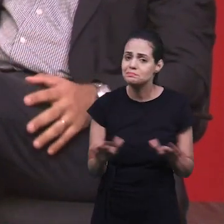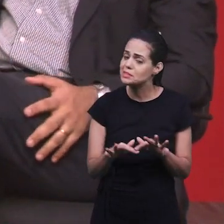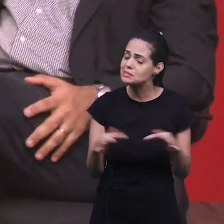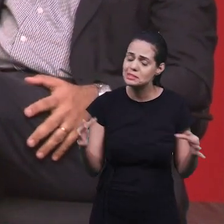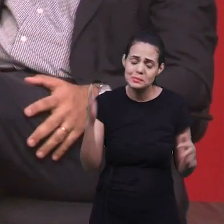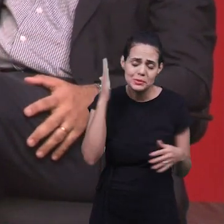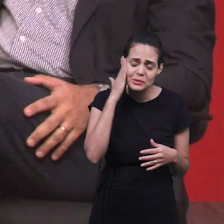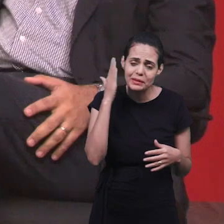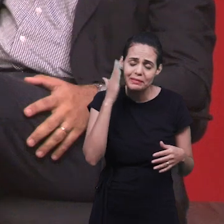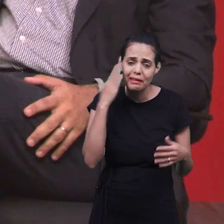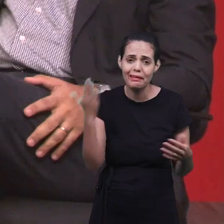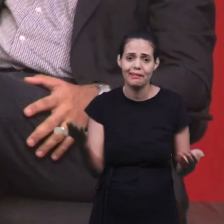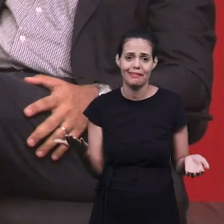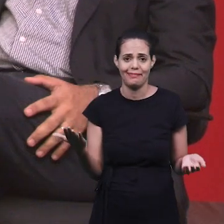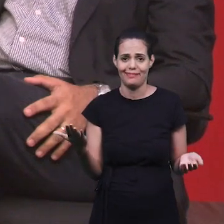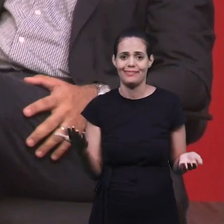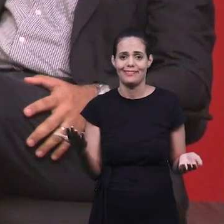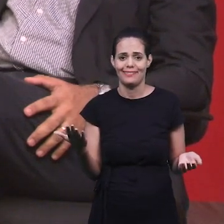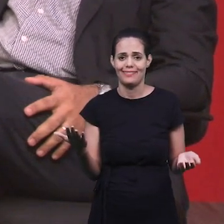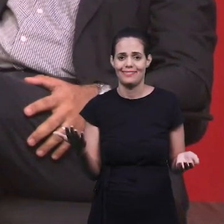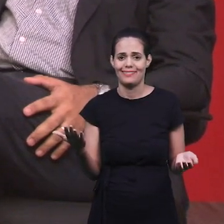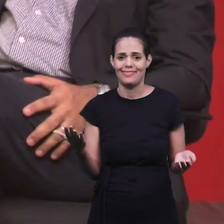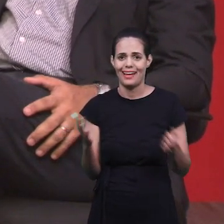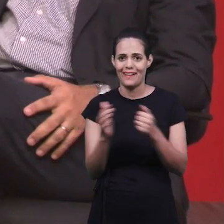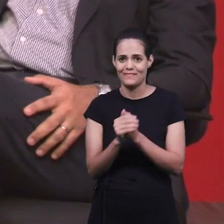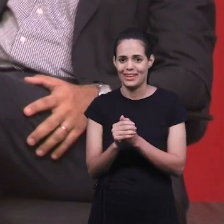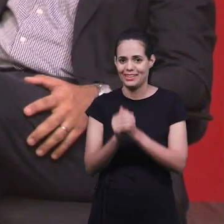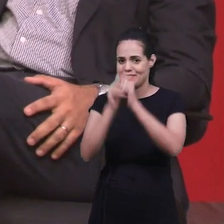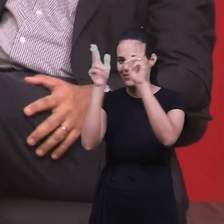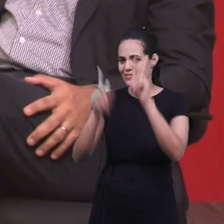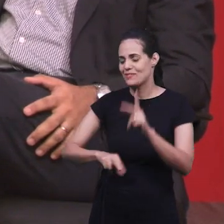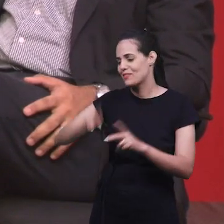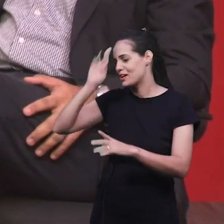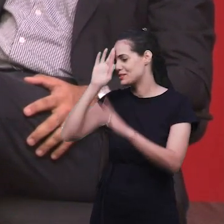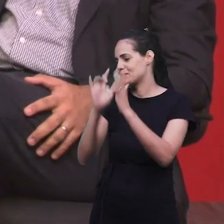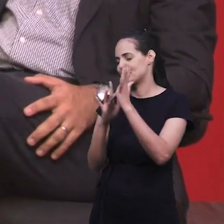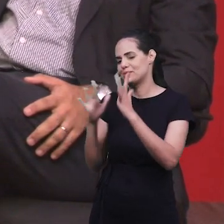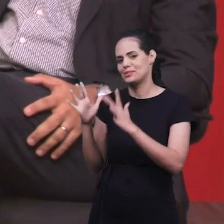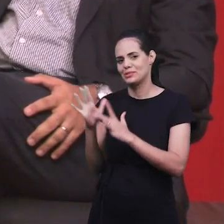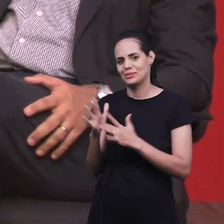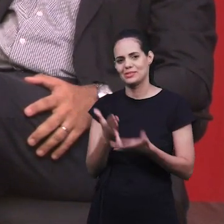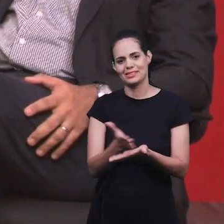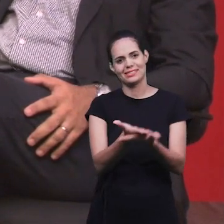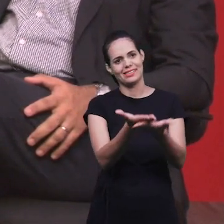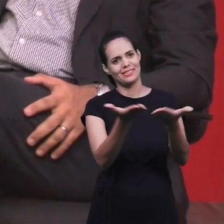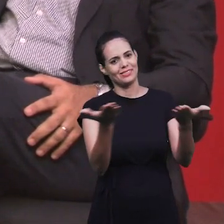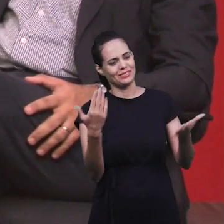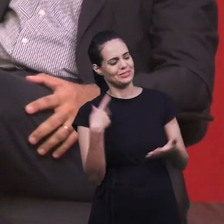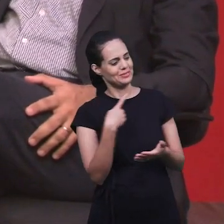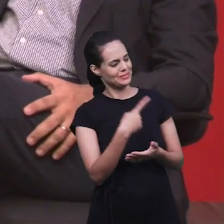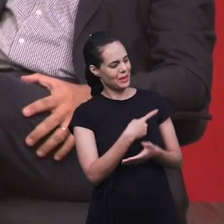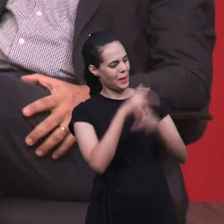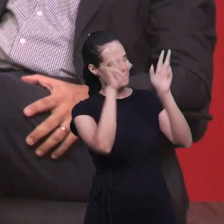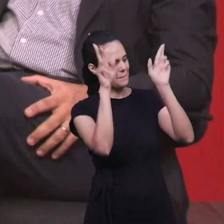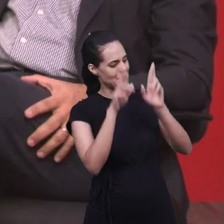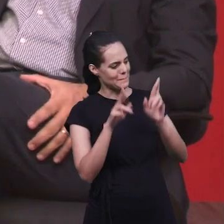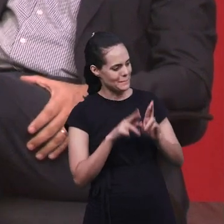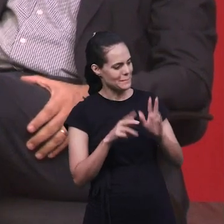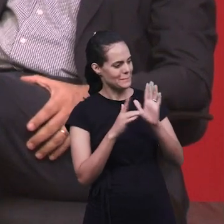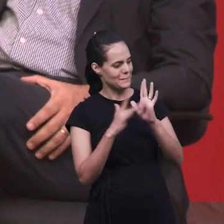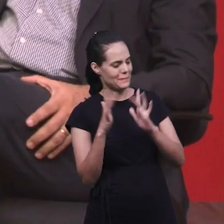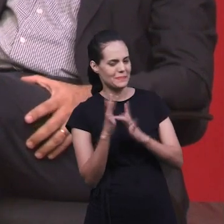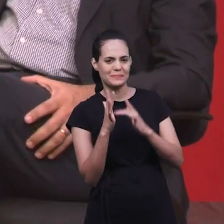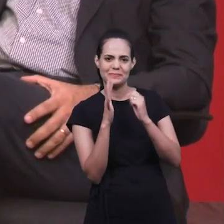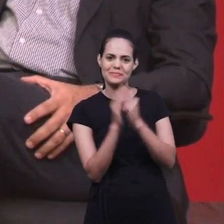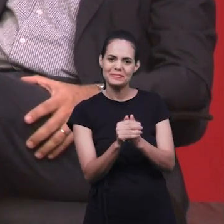morrido, né? Simples assim. Amém. Pai do Senhor, professor Vinícius. Amém, Pai do Senhor, os irmãos. Pai do Senhor,